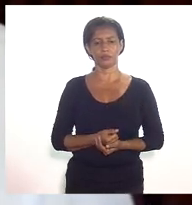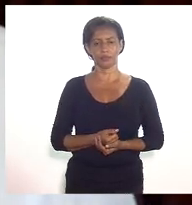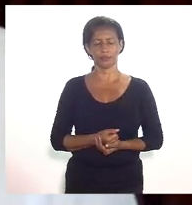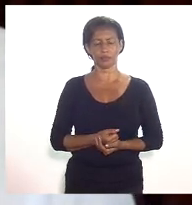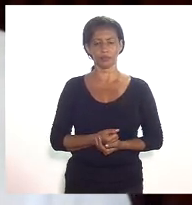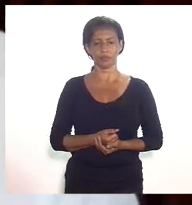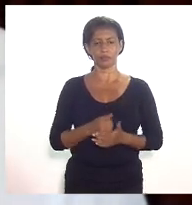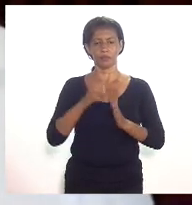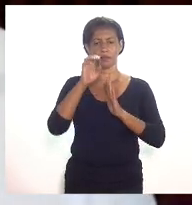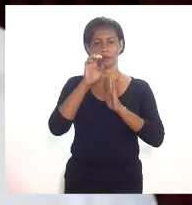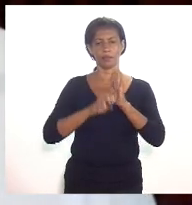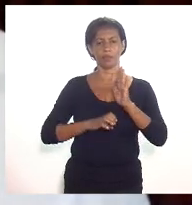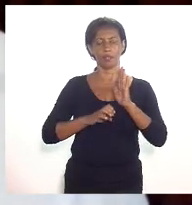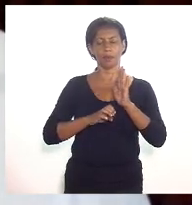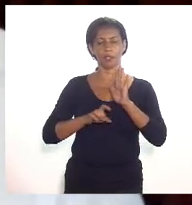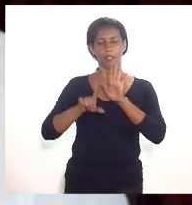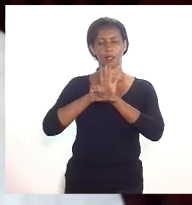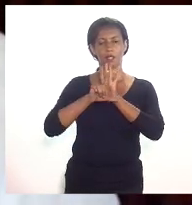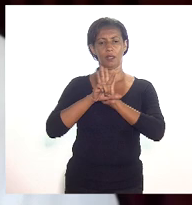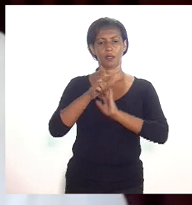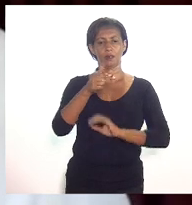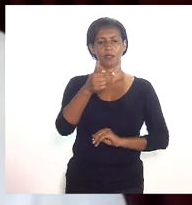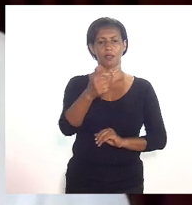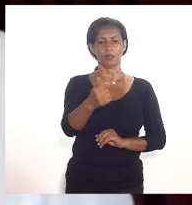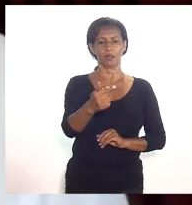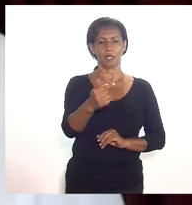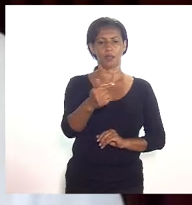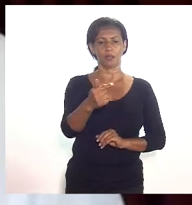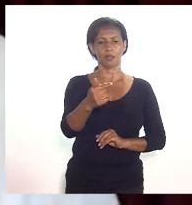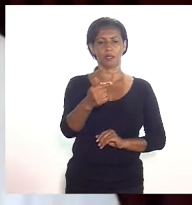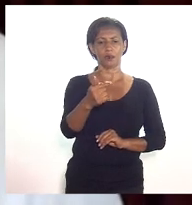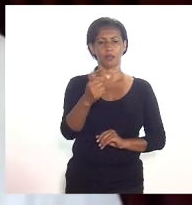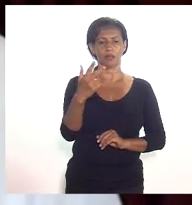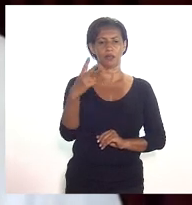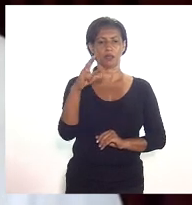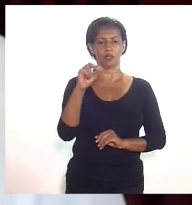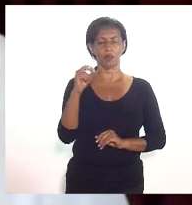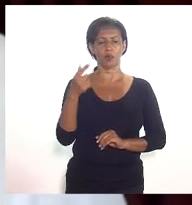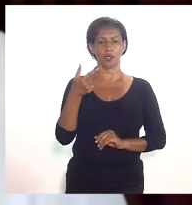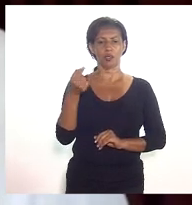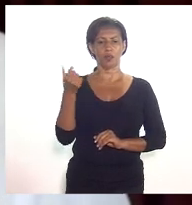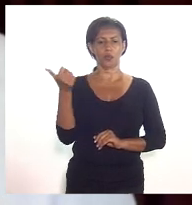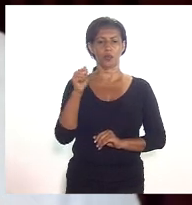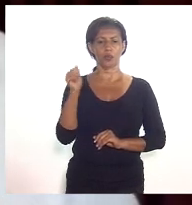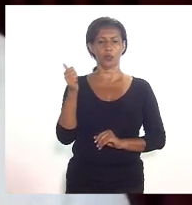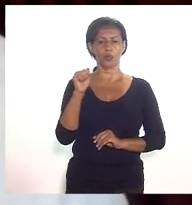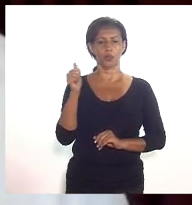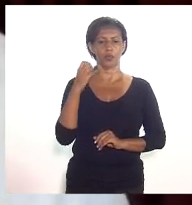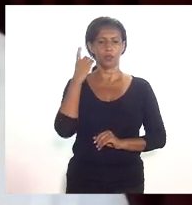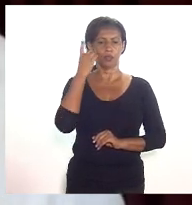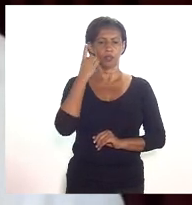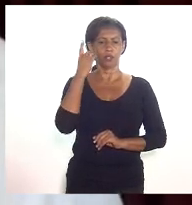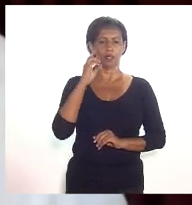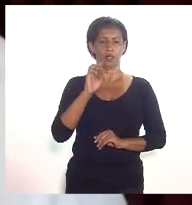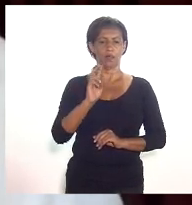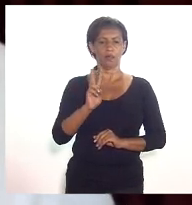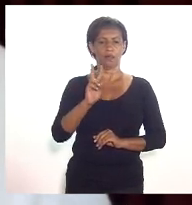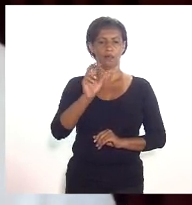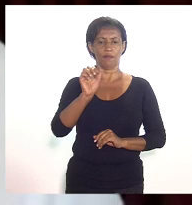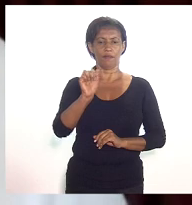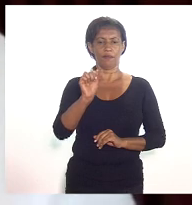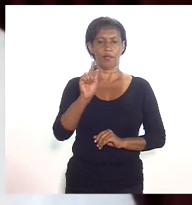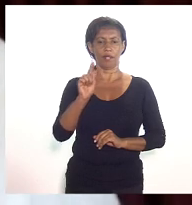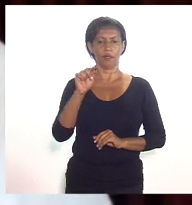Emendas de plenário ao projeto de lei 750 de 2011, autoria do deputado Vaguinho. O parecer é favorável às emendas